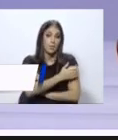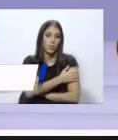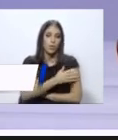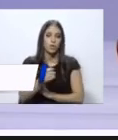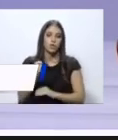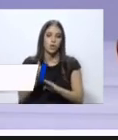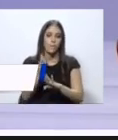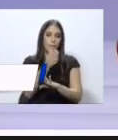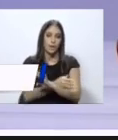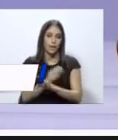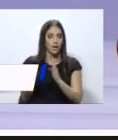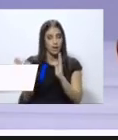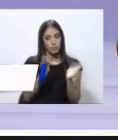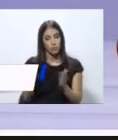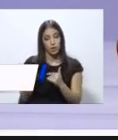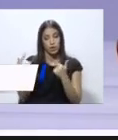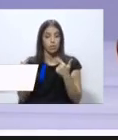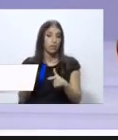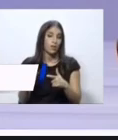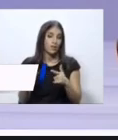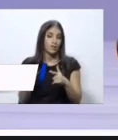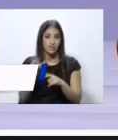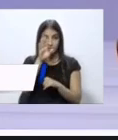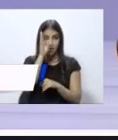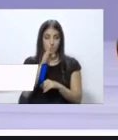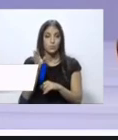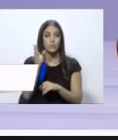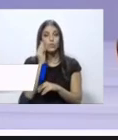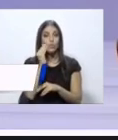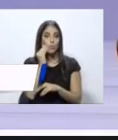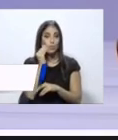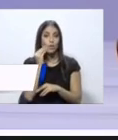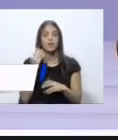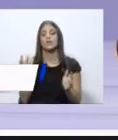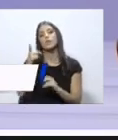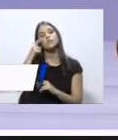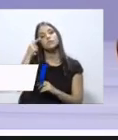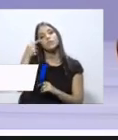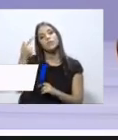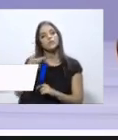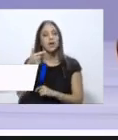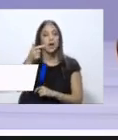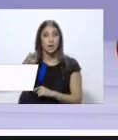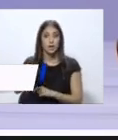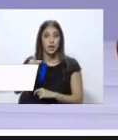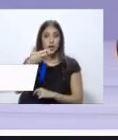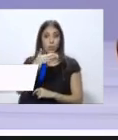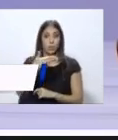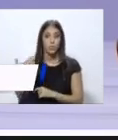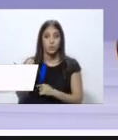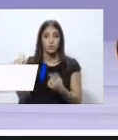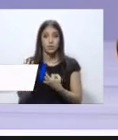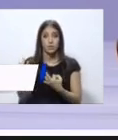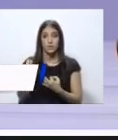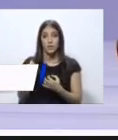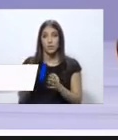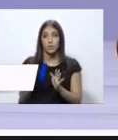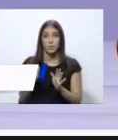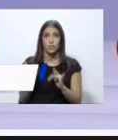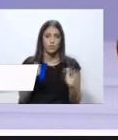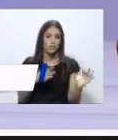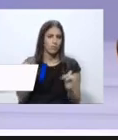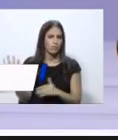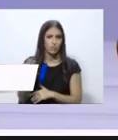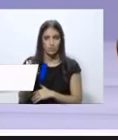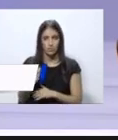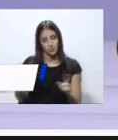fim que se sabe, por isso ver os grandes especialistas do Canal 11 consensualmente a excluir o Futebol Clube do Porto já não entra